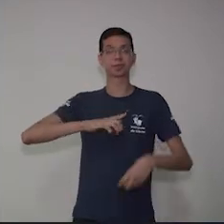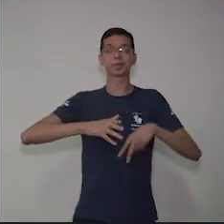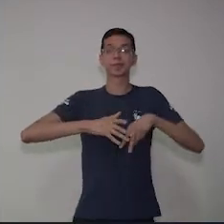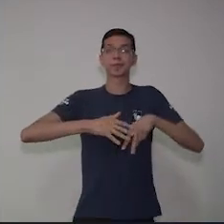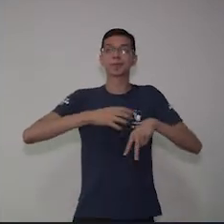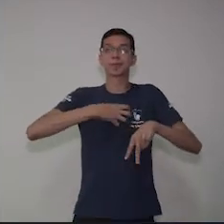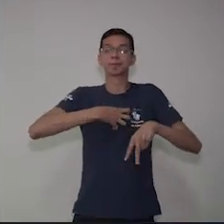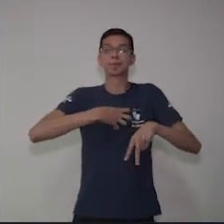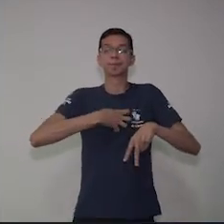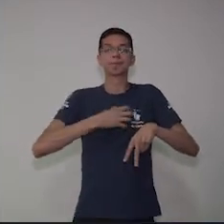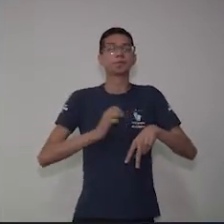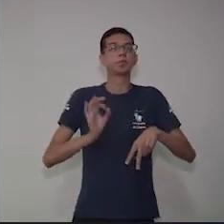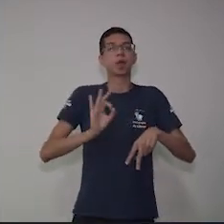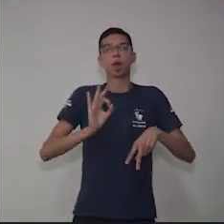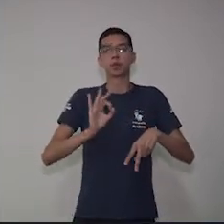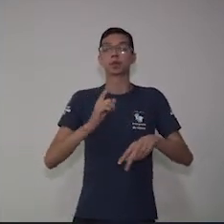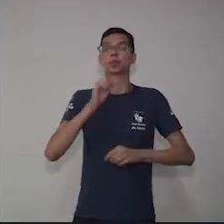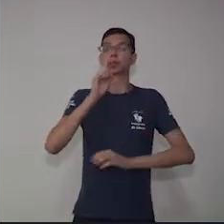né?